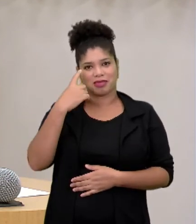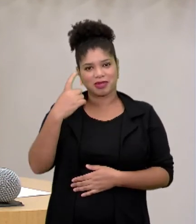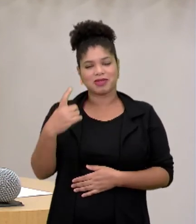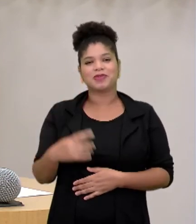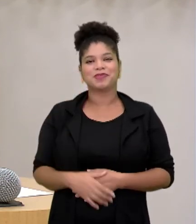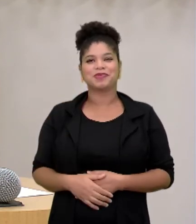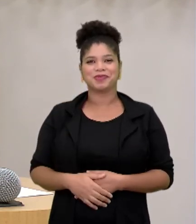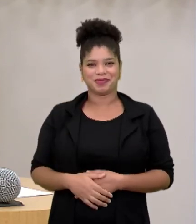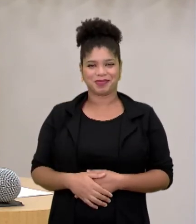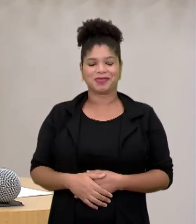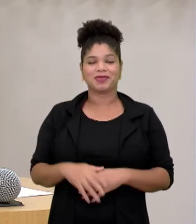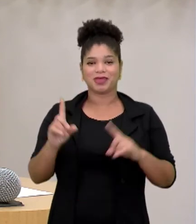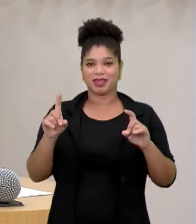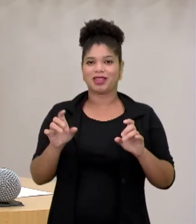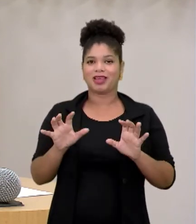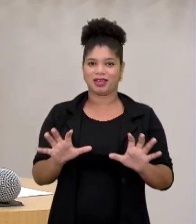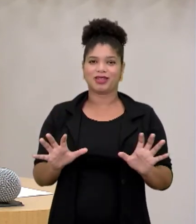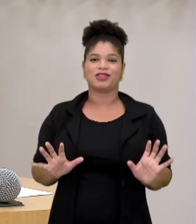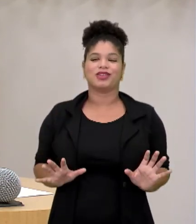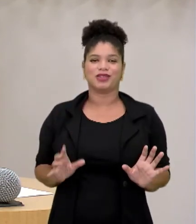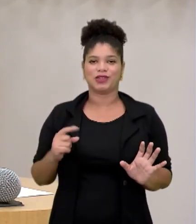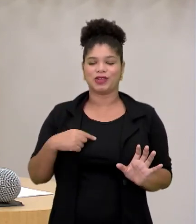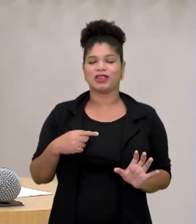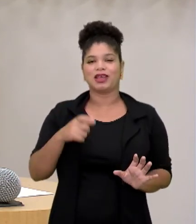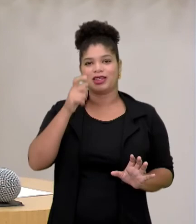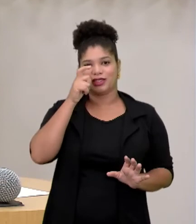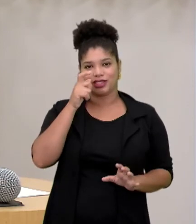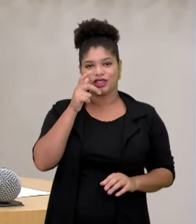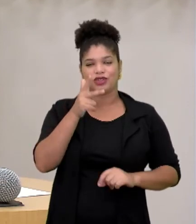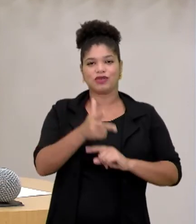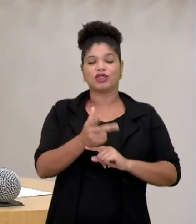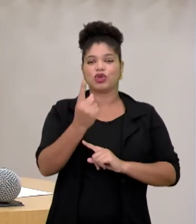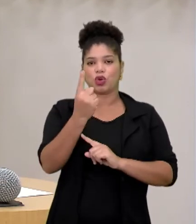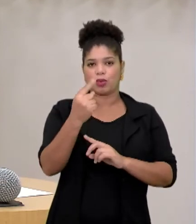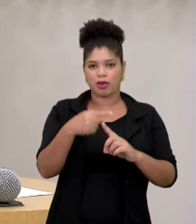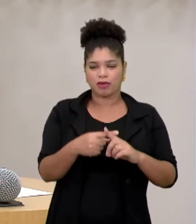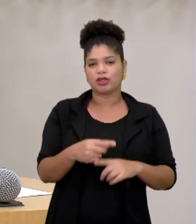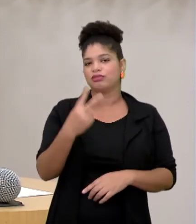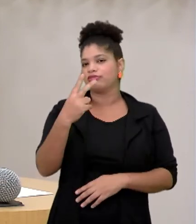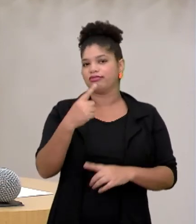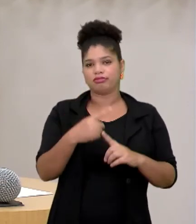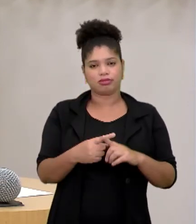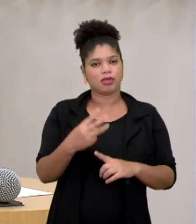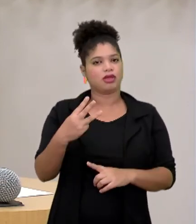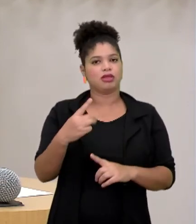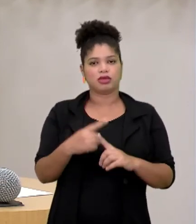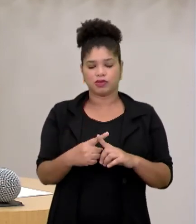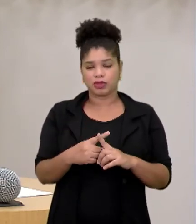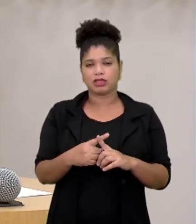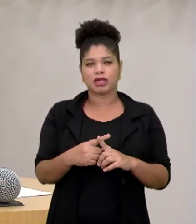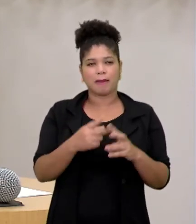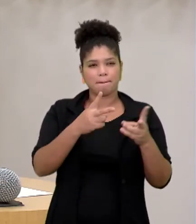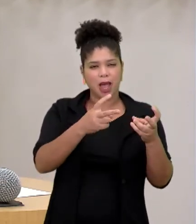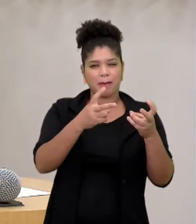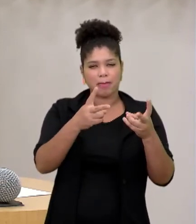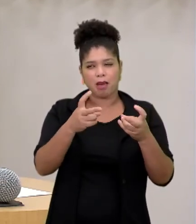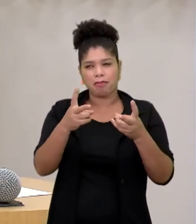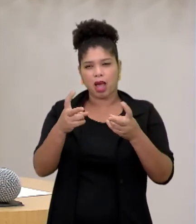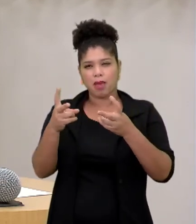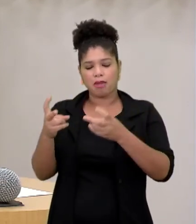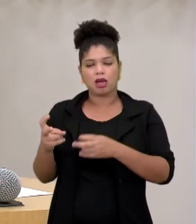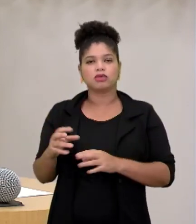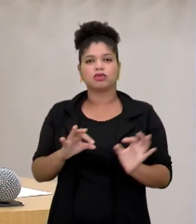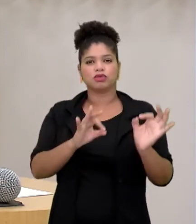Então é isso, o negócio é esse, gente. A gente assistiu o vídeo uma vez, duas vezes, três vezes, tentar captar o máximo que a gente